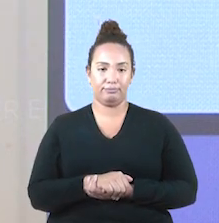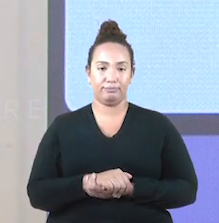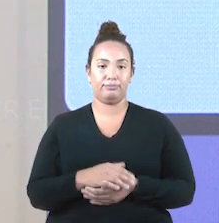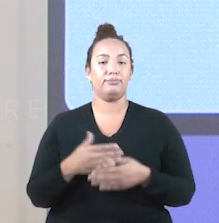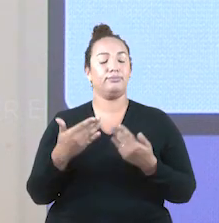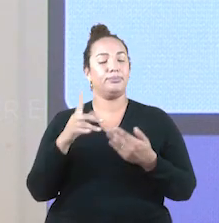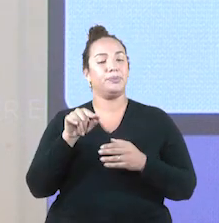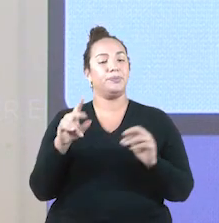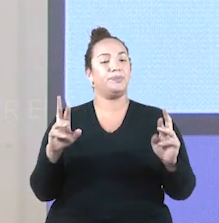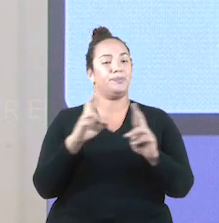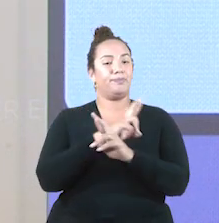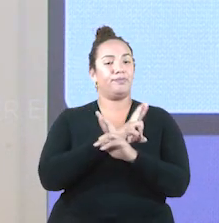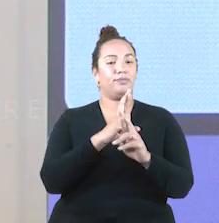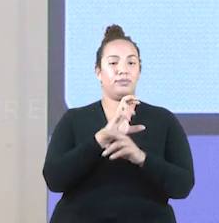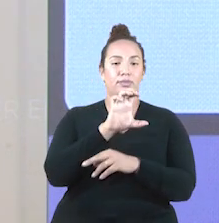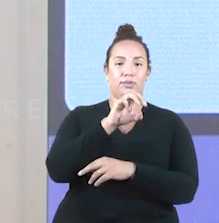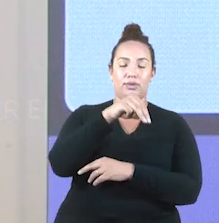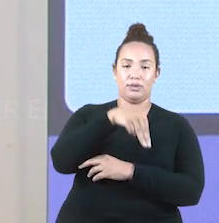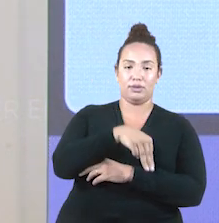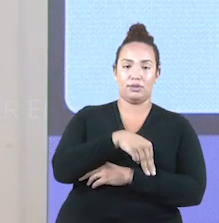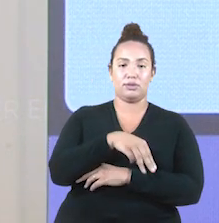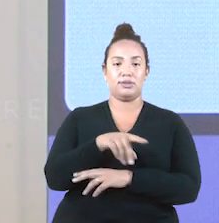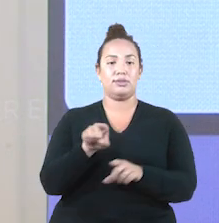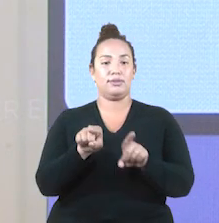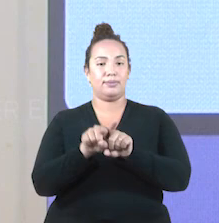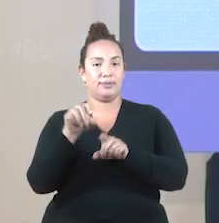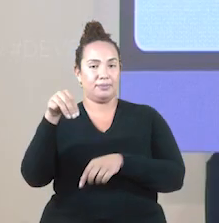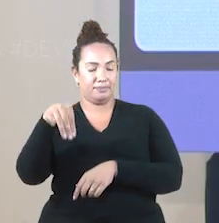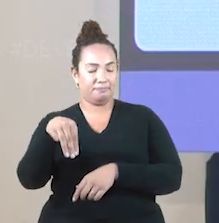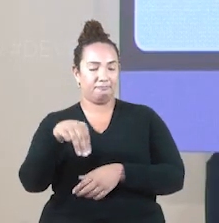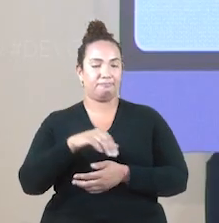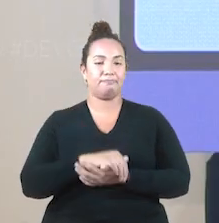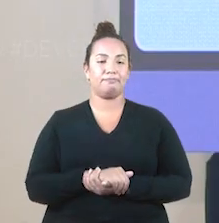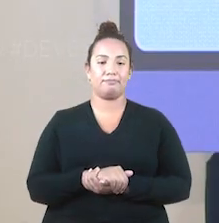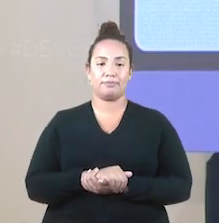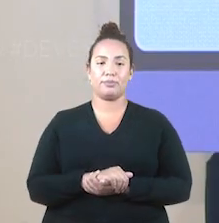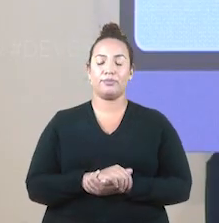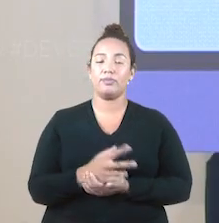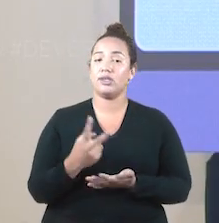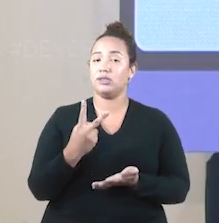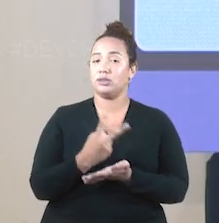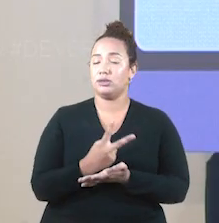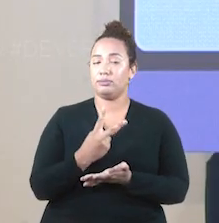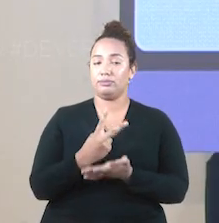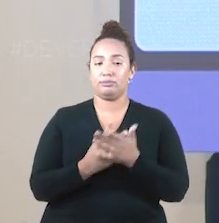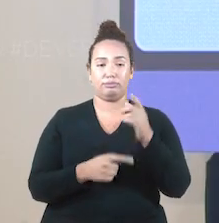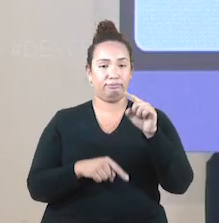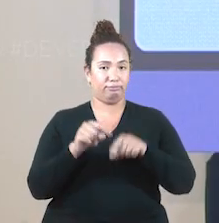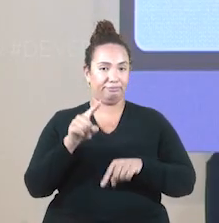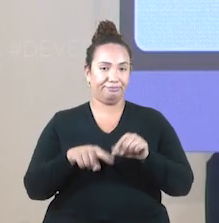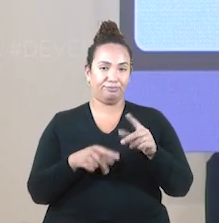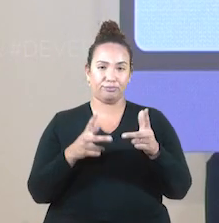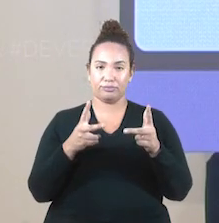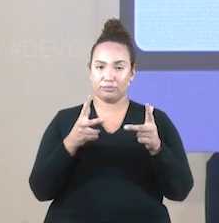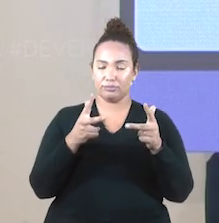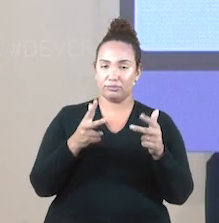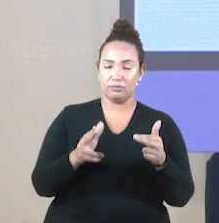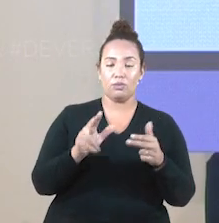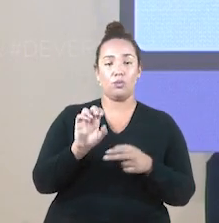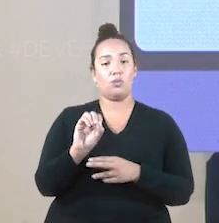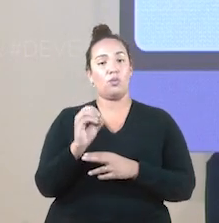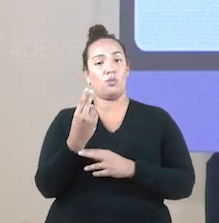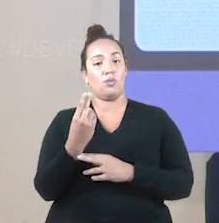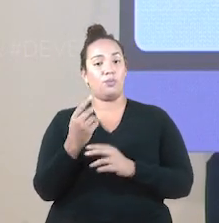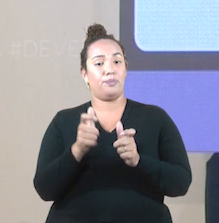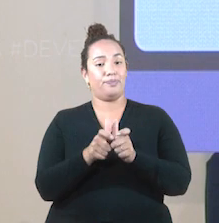é a relação entre centímetros e metros. Sempre que os objetos forem iguais ou maior que um